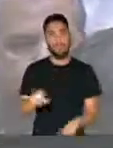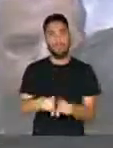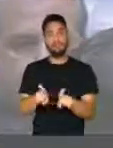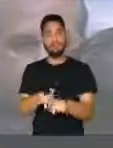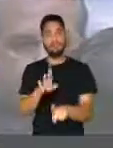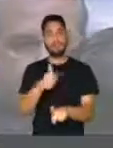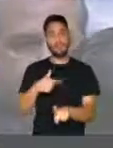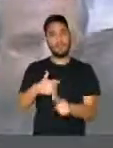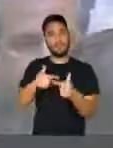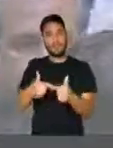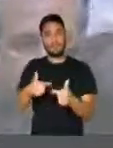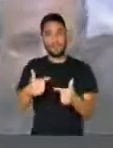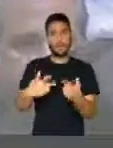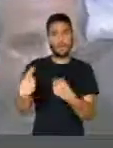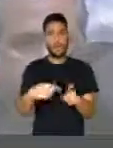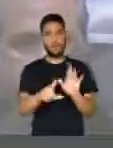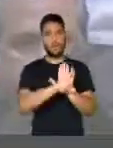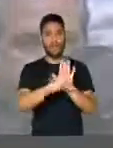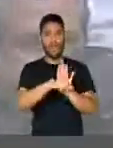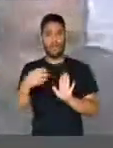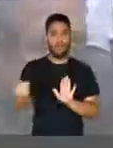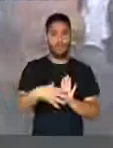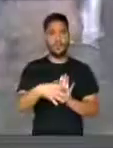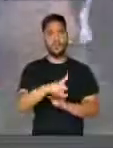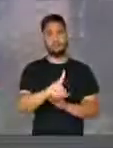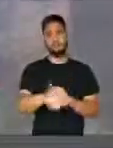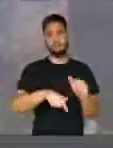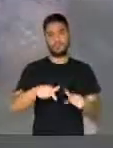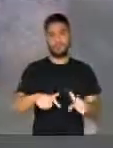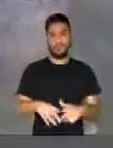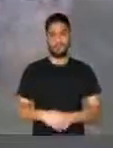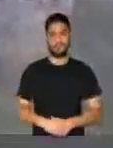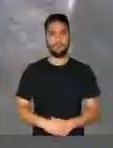na luta essa agenda regressiva de direitos dos trabalhadores brasileiros.